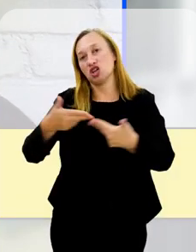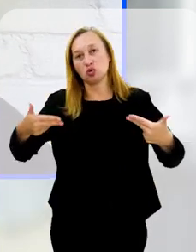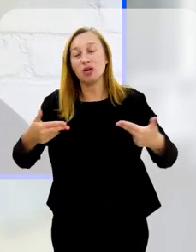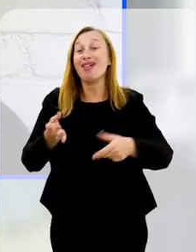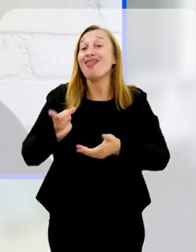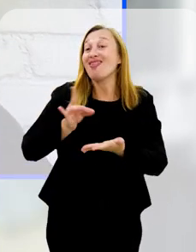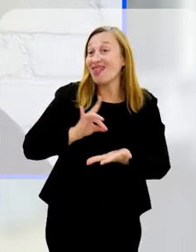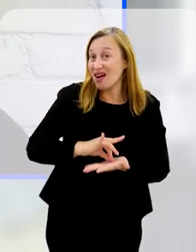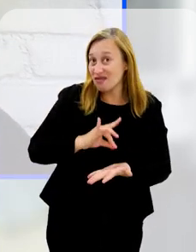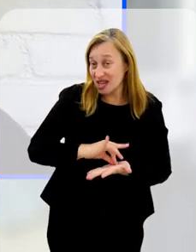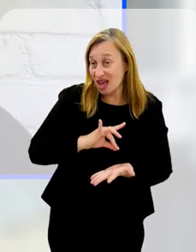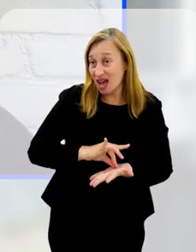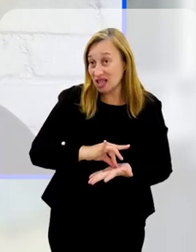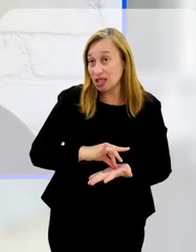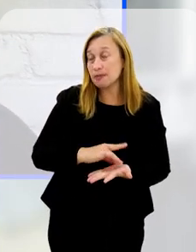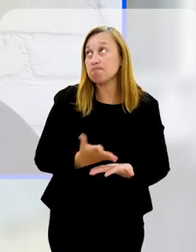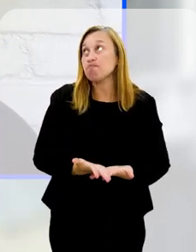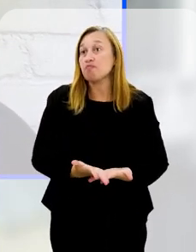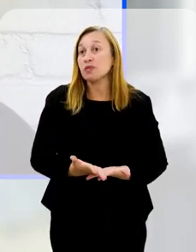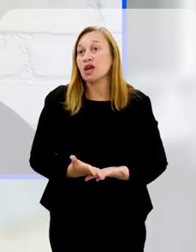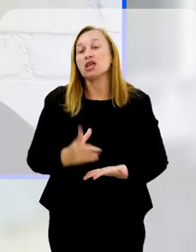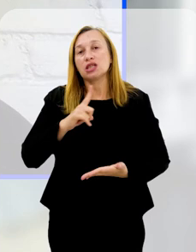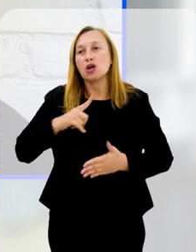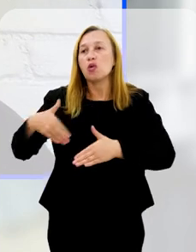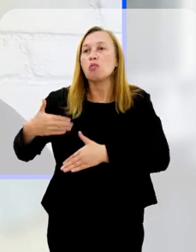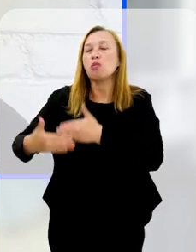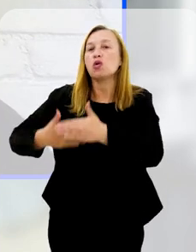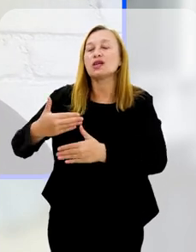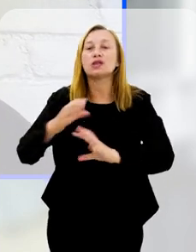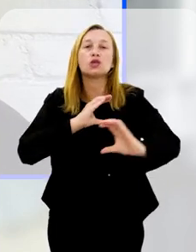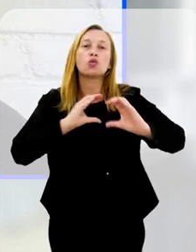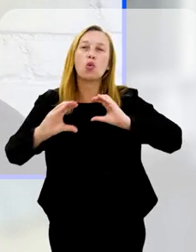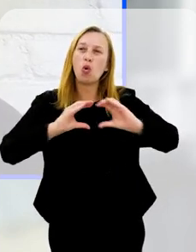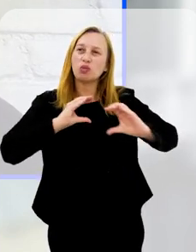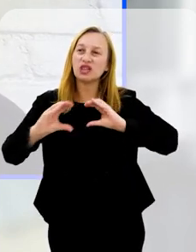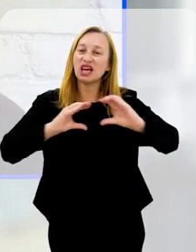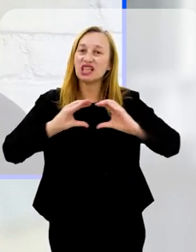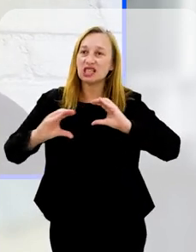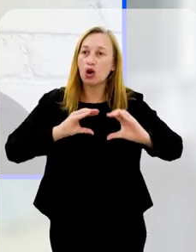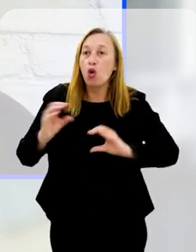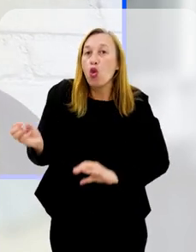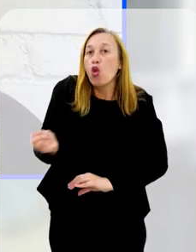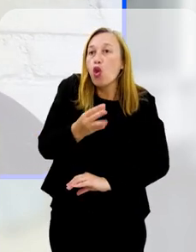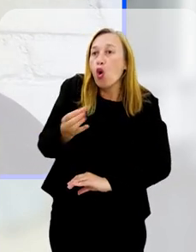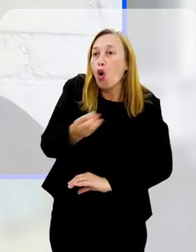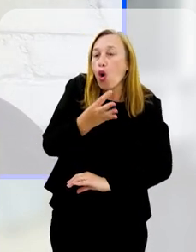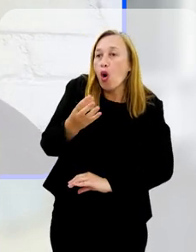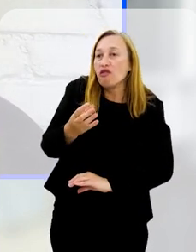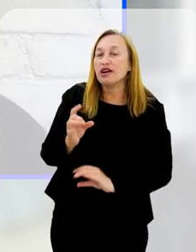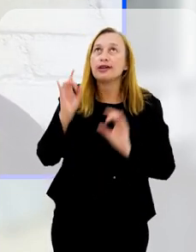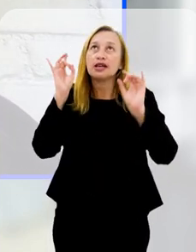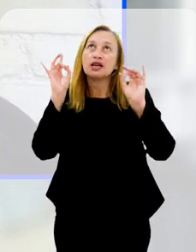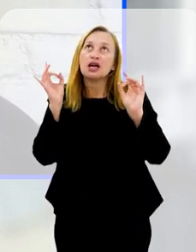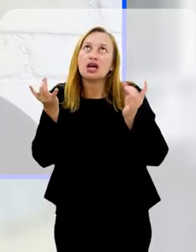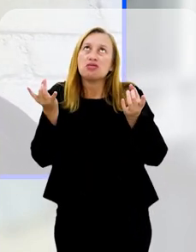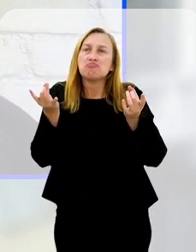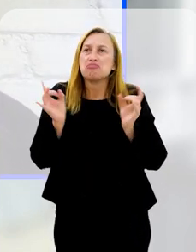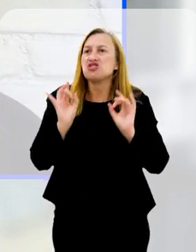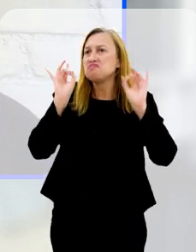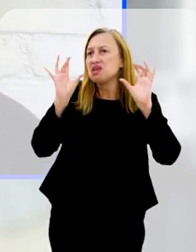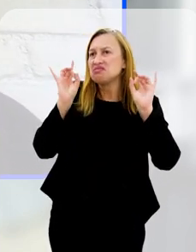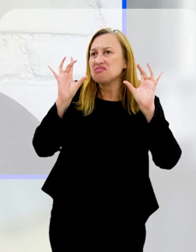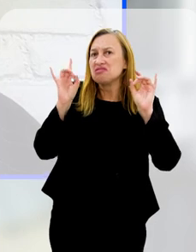coisas. Na verdade, a gente tem o processo de comunicação moderno, especialmente na